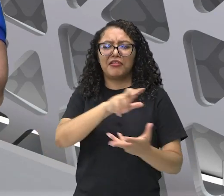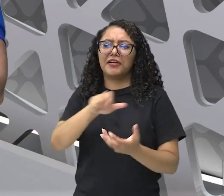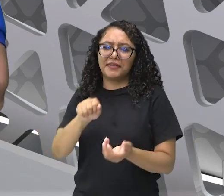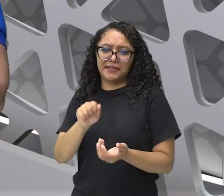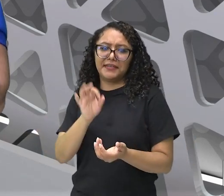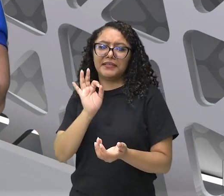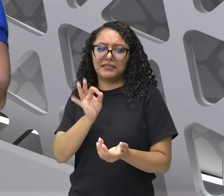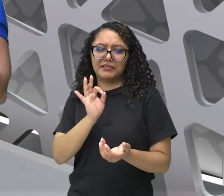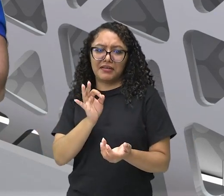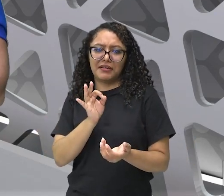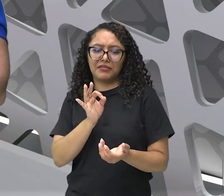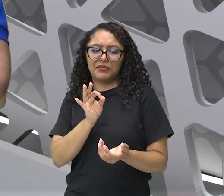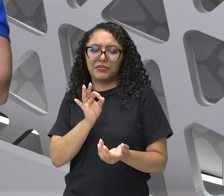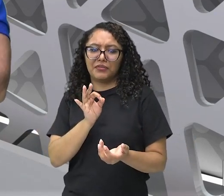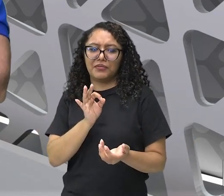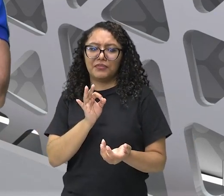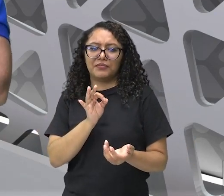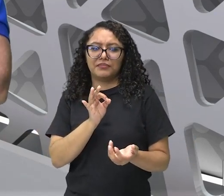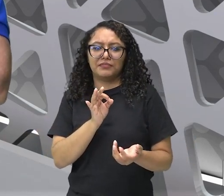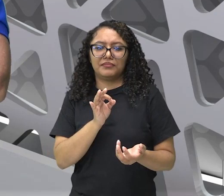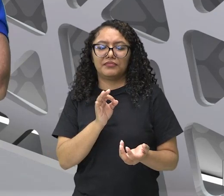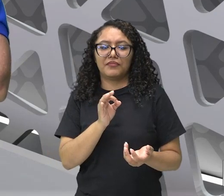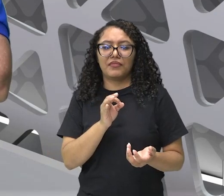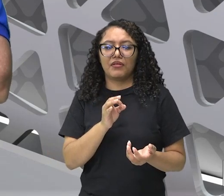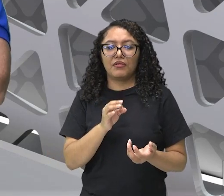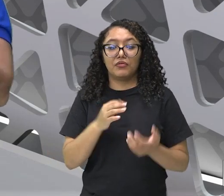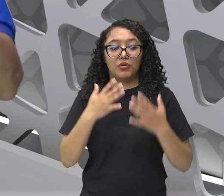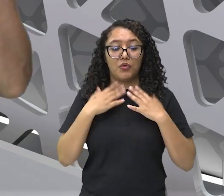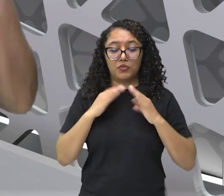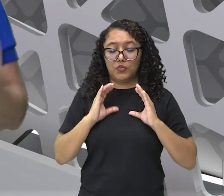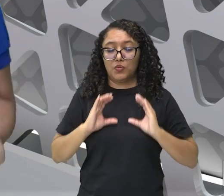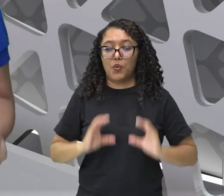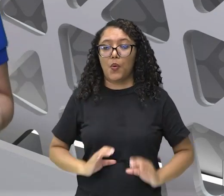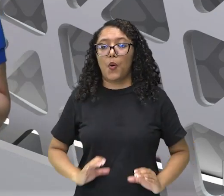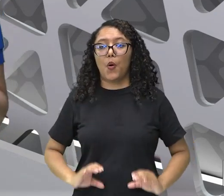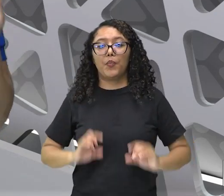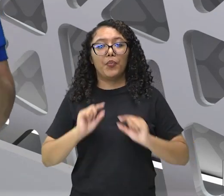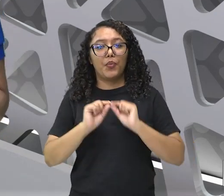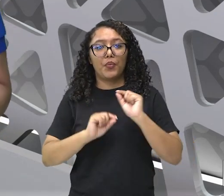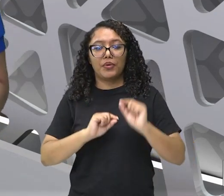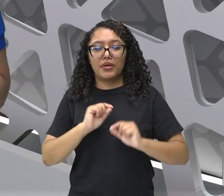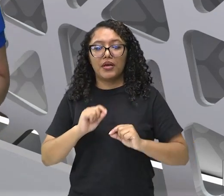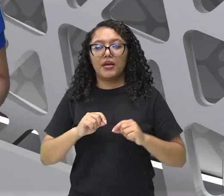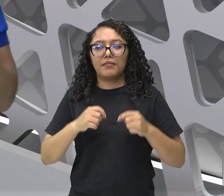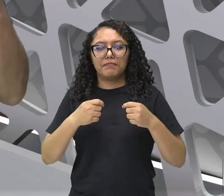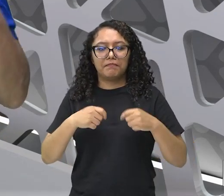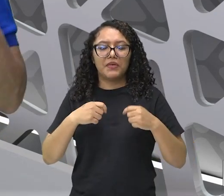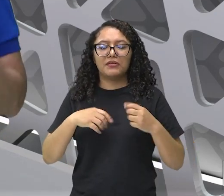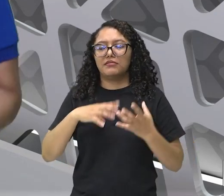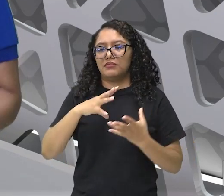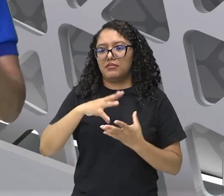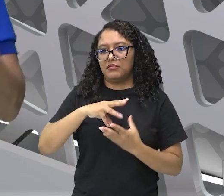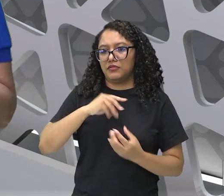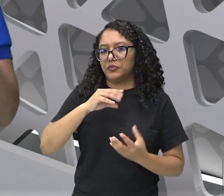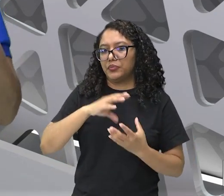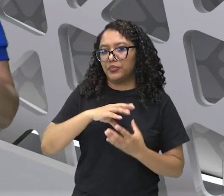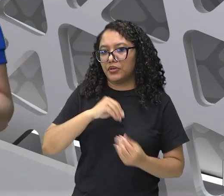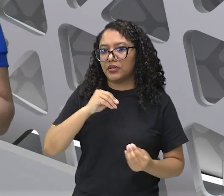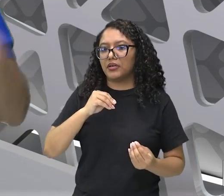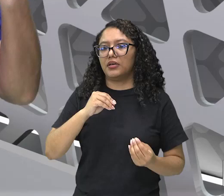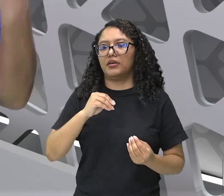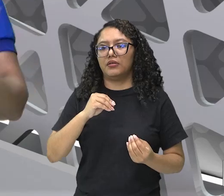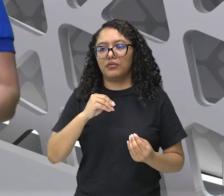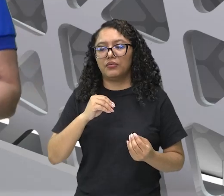corpo é um vaso onde nós precisamos ter o nosso espírito, a nossa alma,